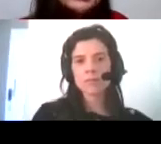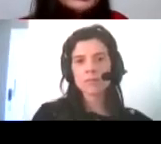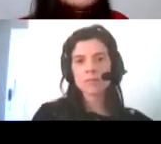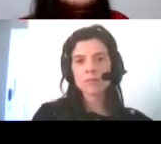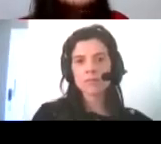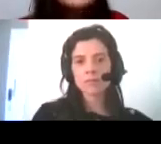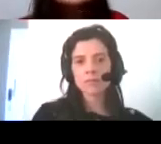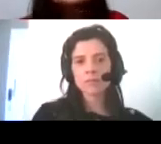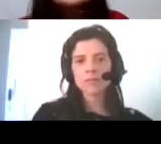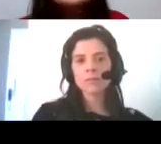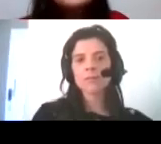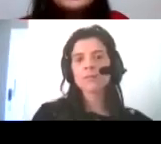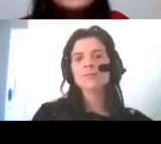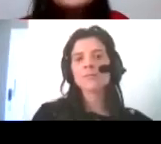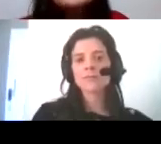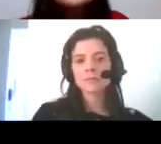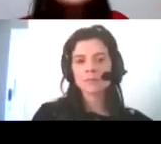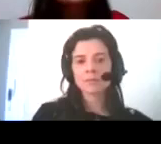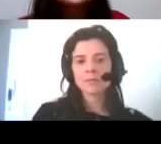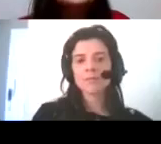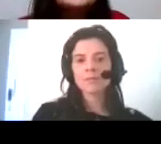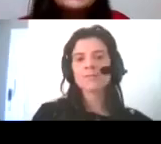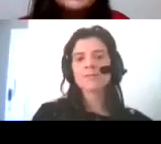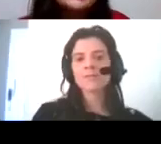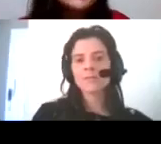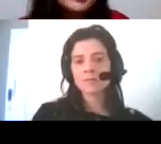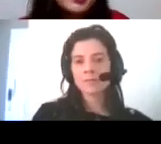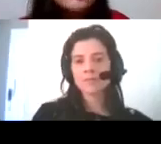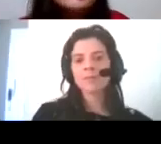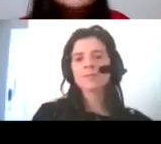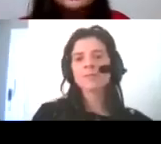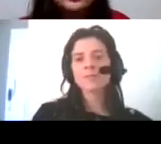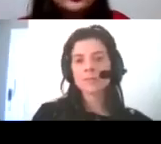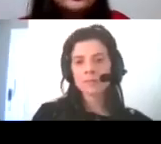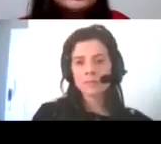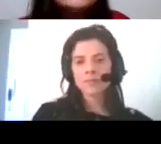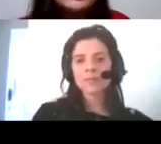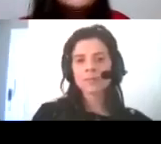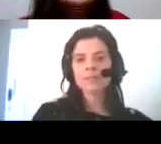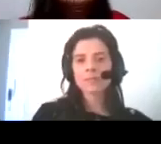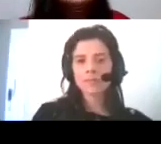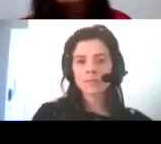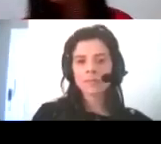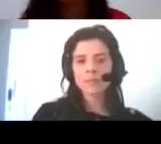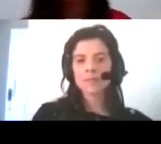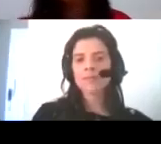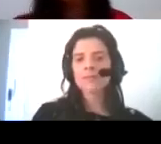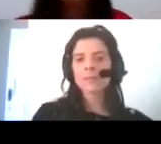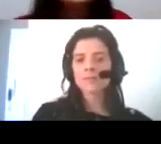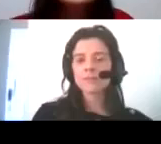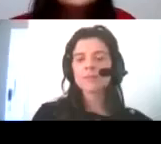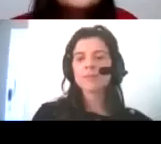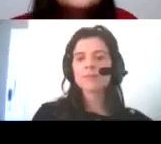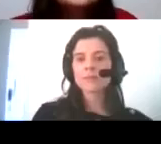bala, né? Para adoçar a vida, tornar doces as palavras, as atitudes, né? Para ser